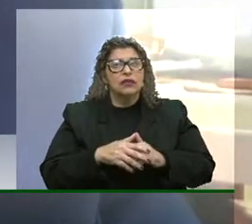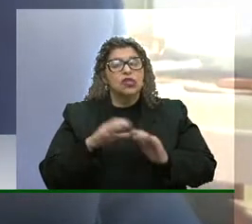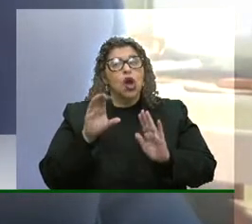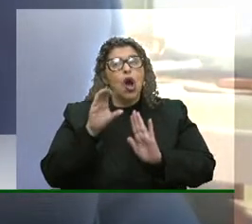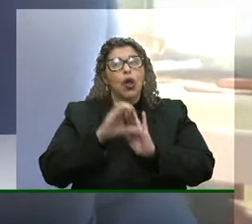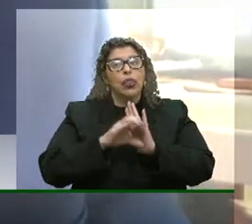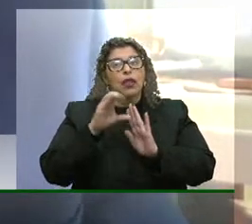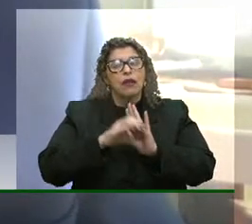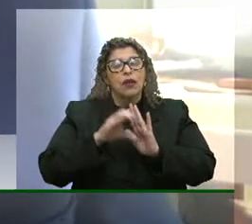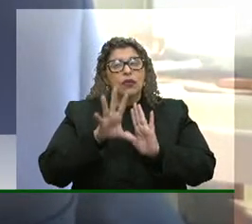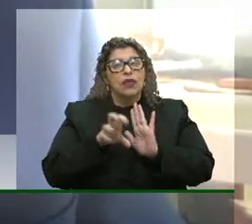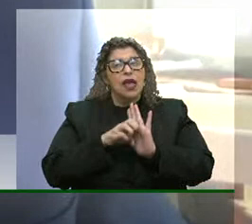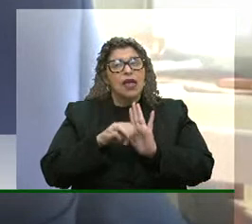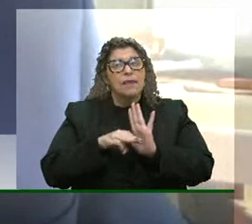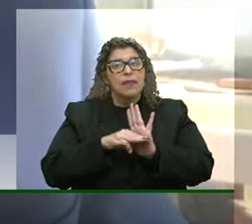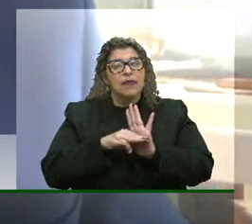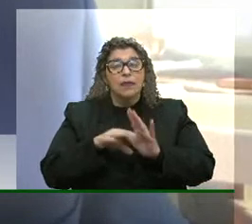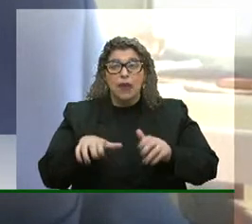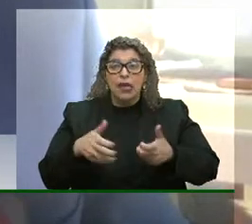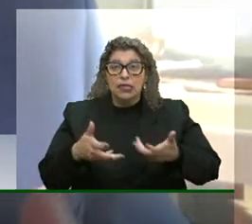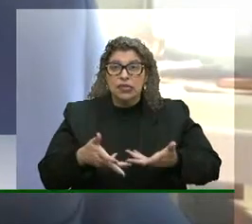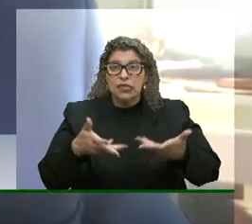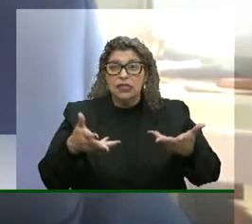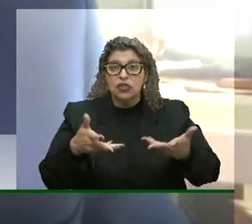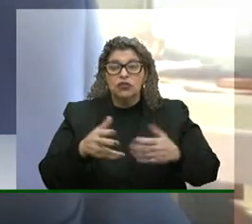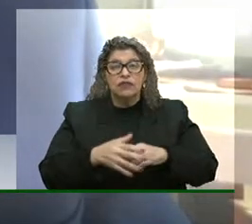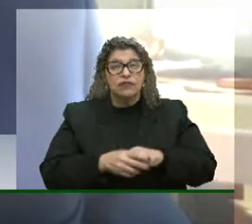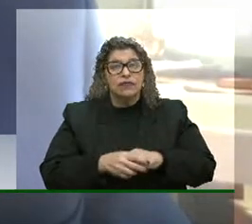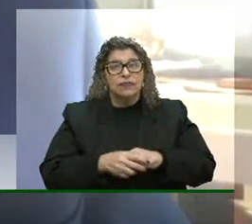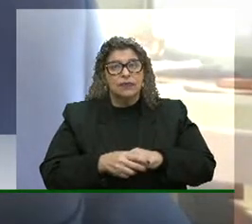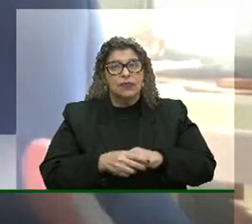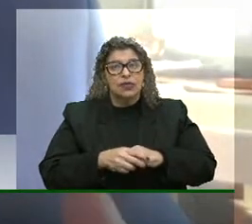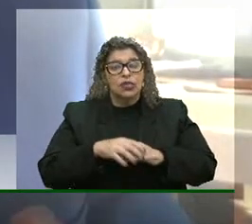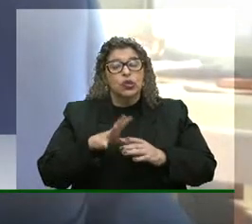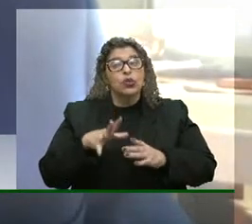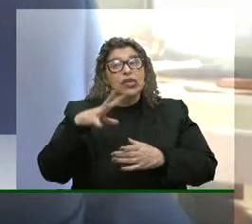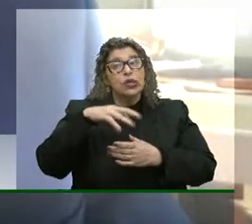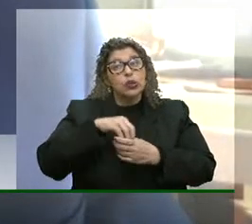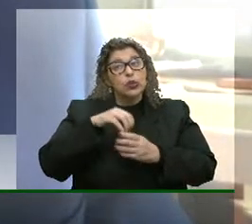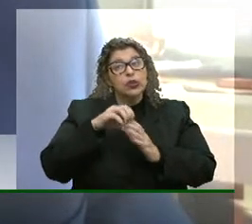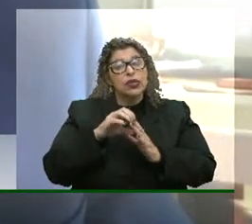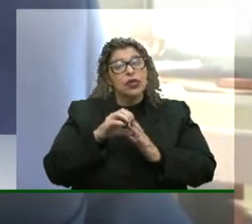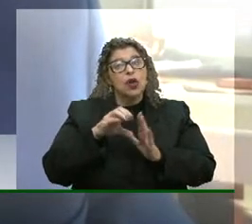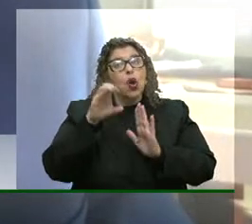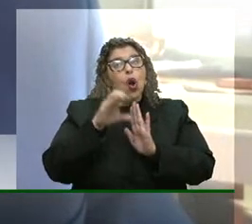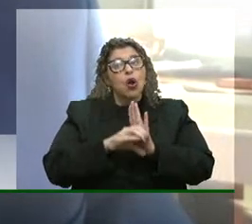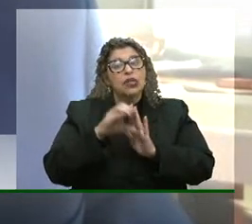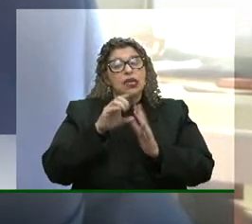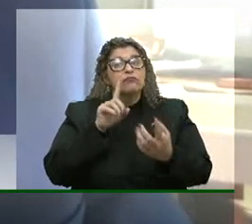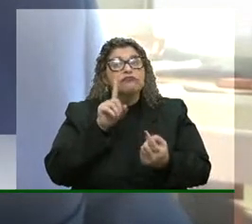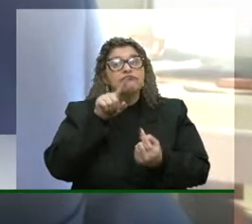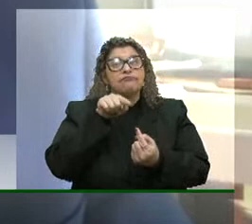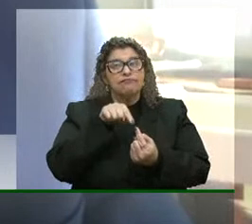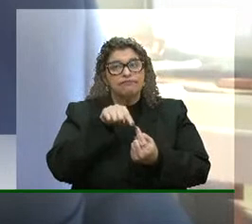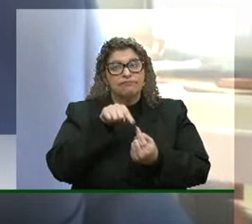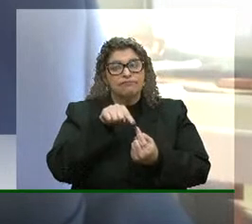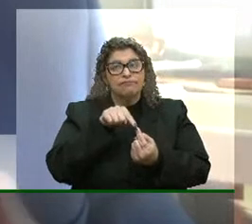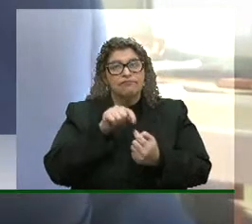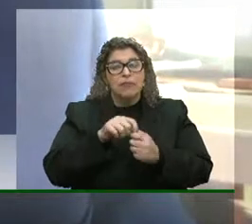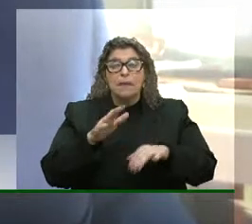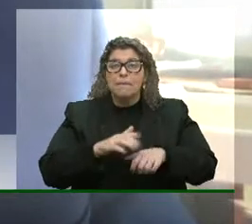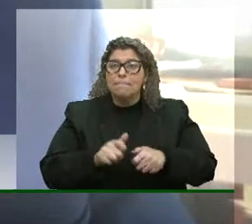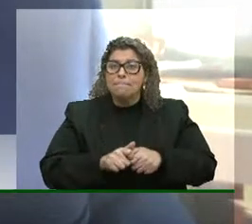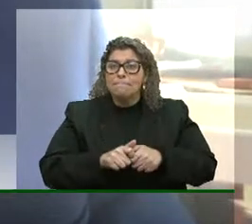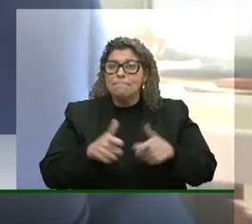das emendas, me parece que a iniciativa, no seu contexto, no seu objetivo